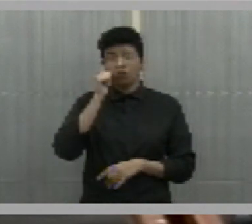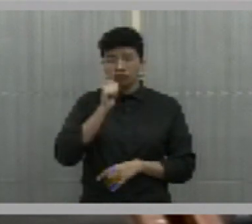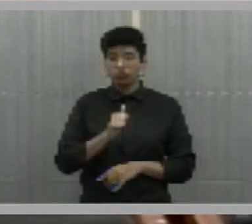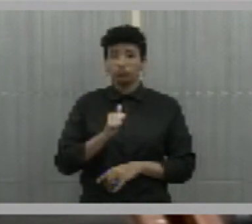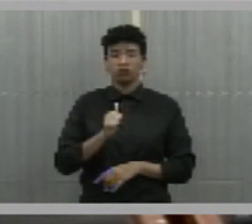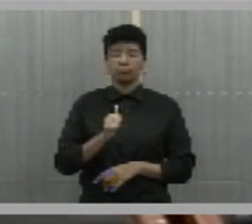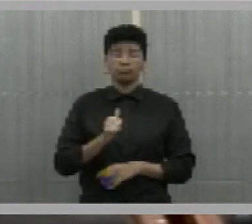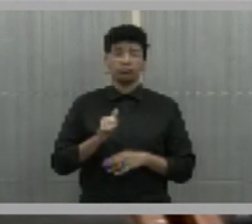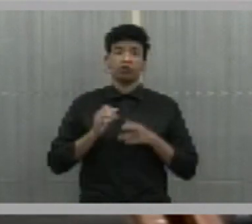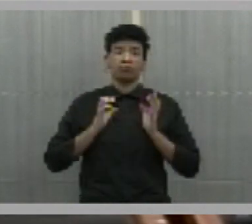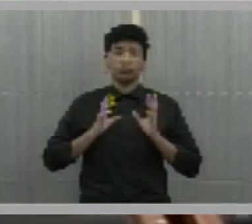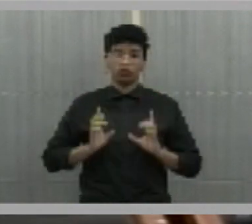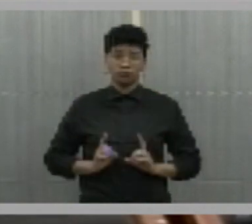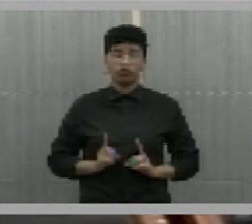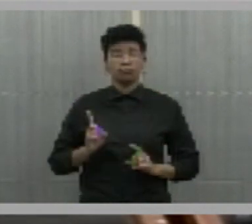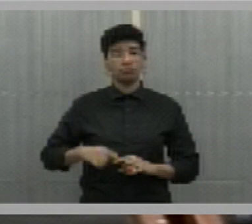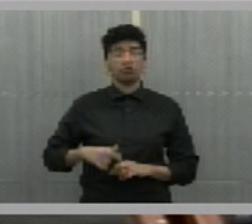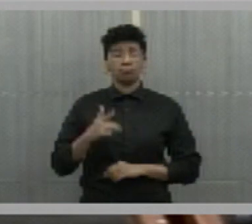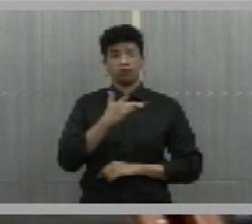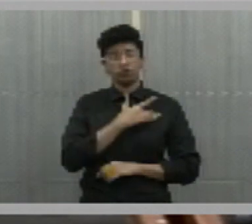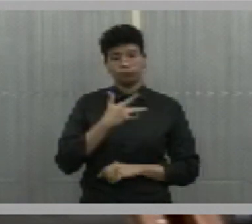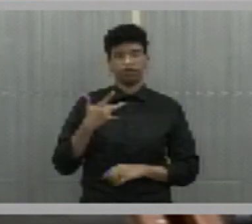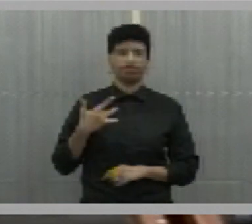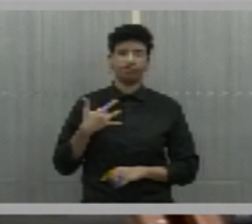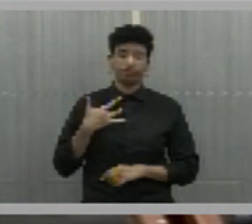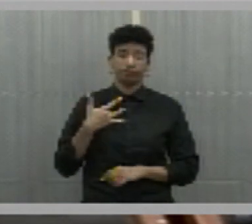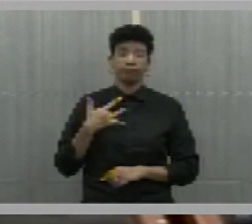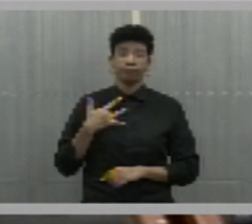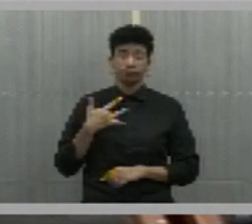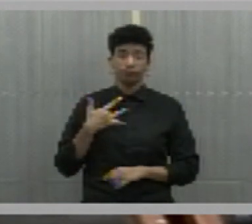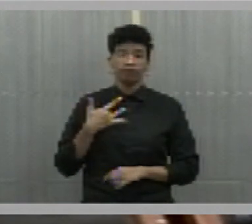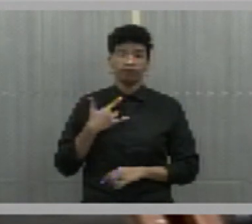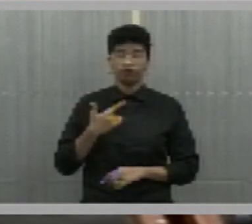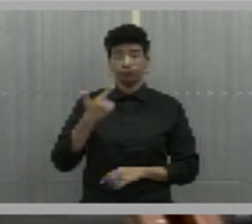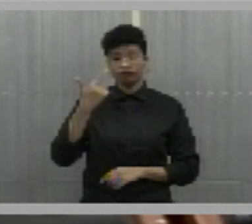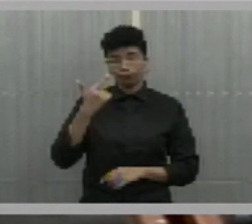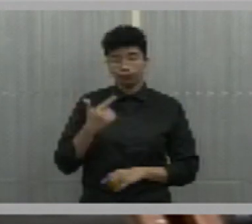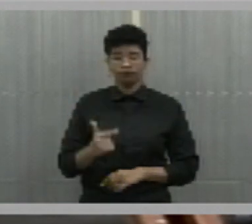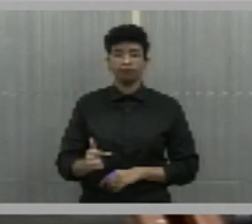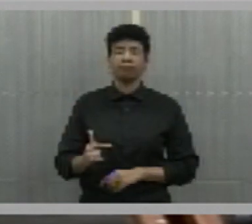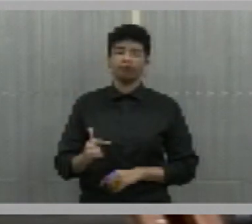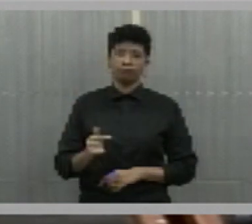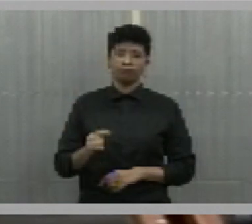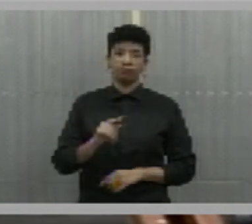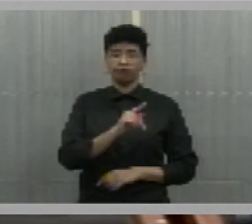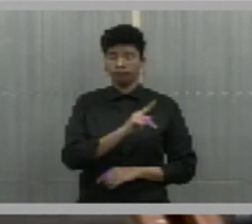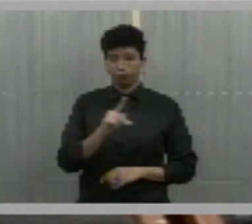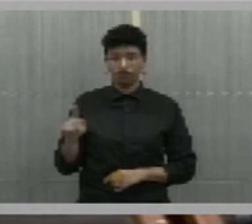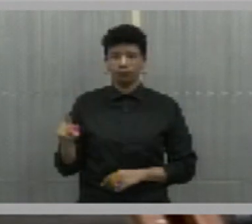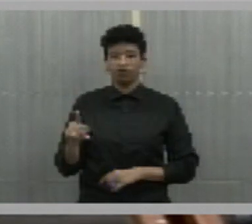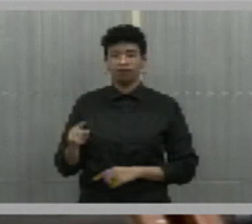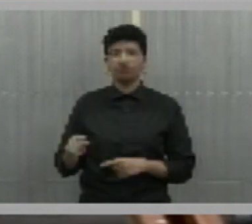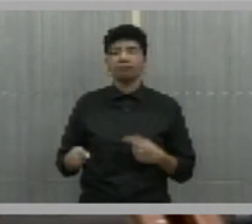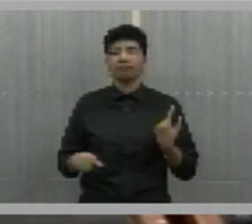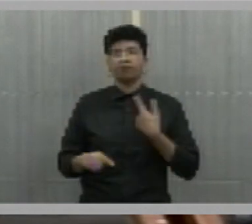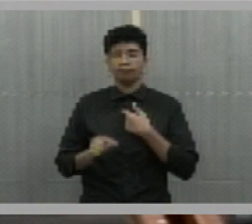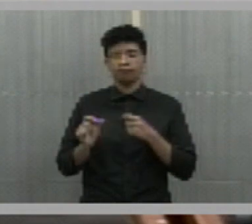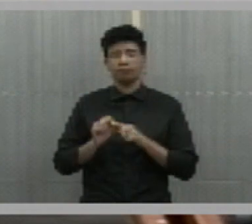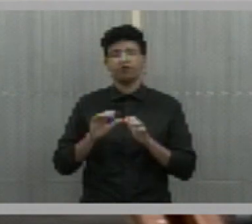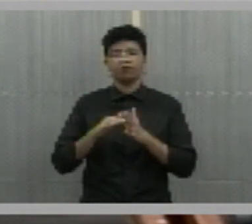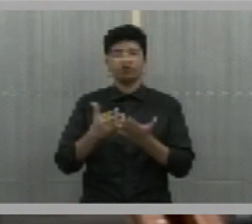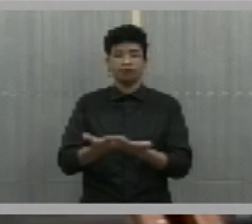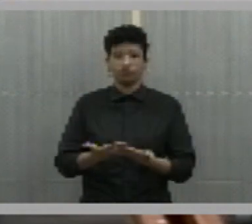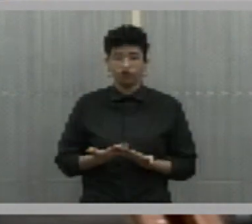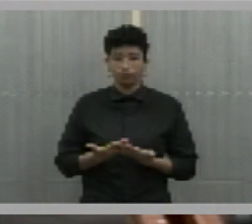para um cidadão, que é a saúde. Então, novamente, meu É, presidente, nós vamos fazer o requerimento